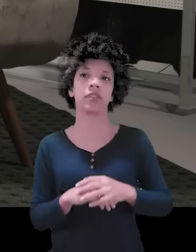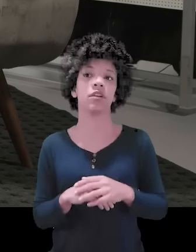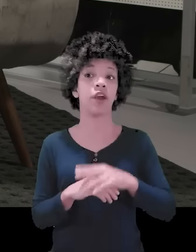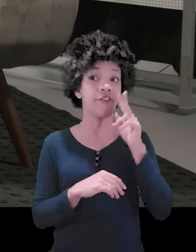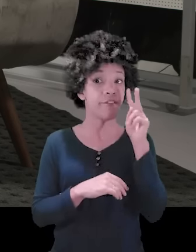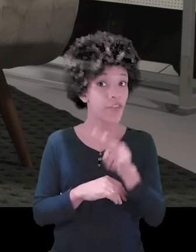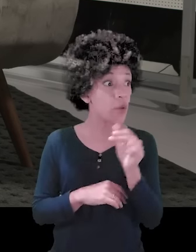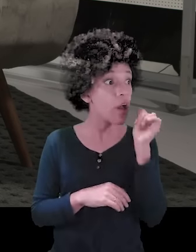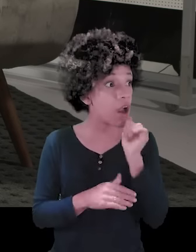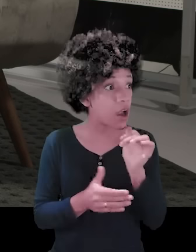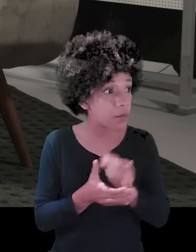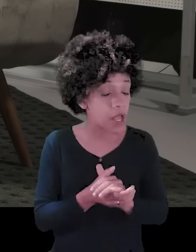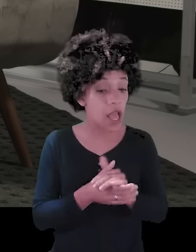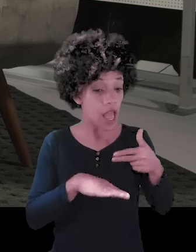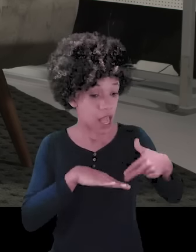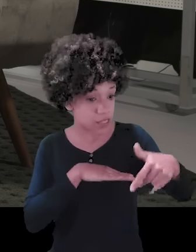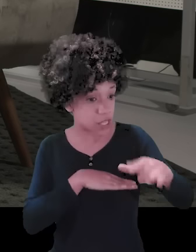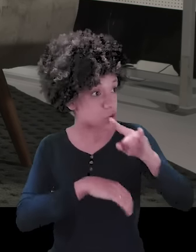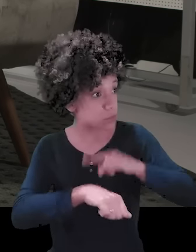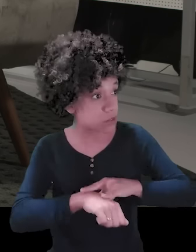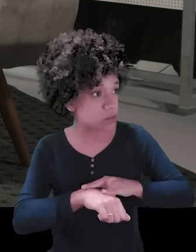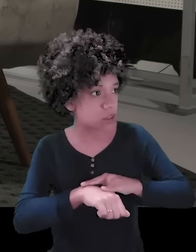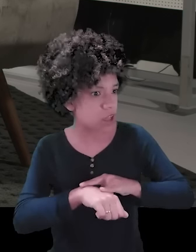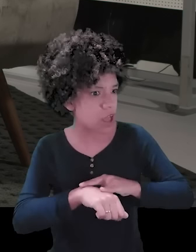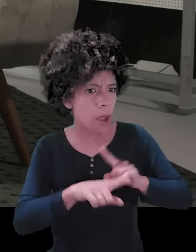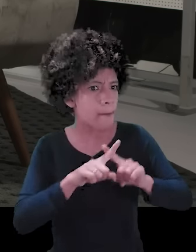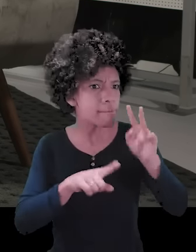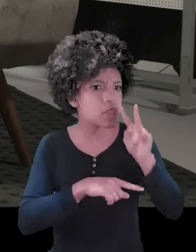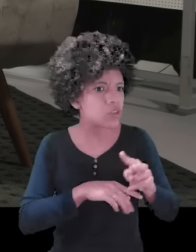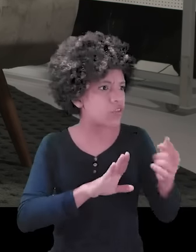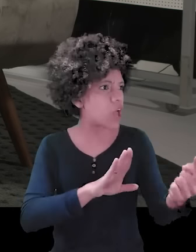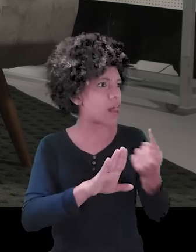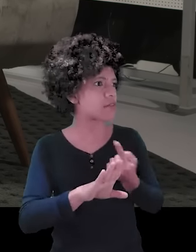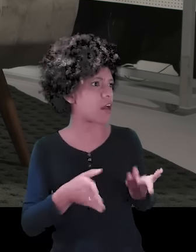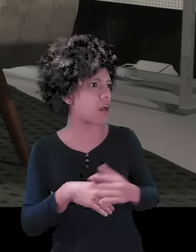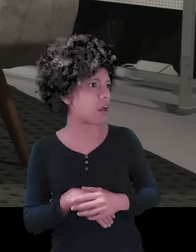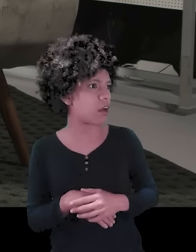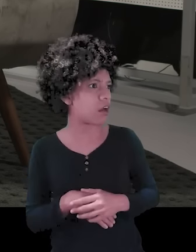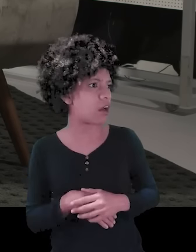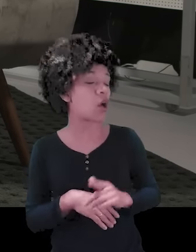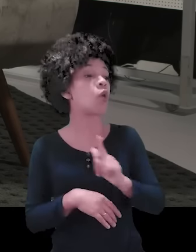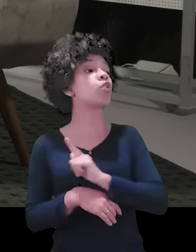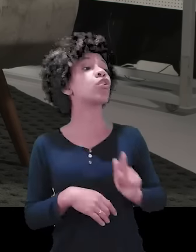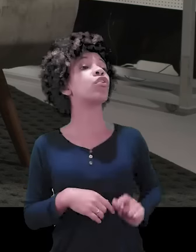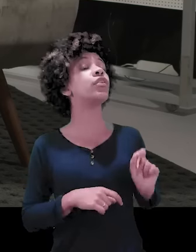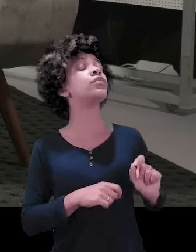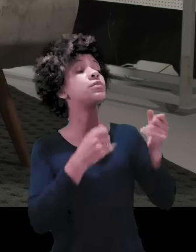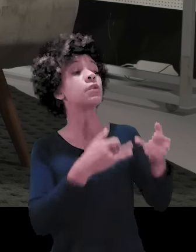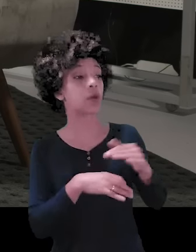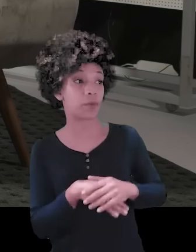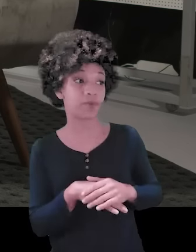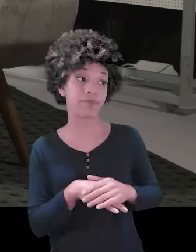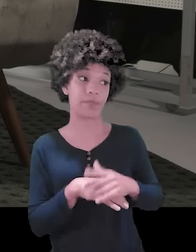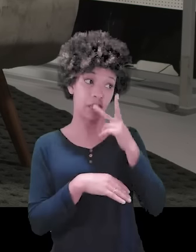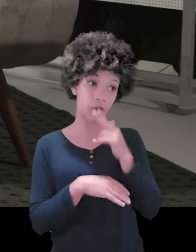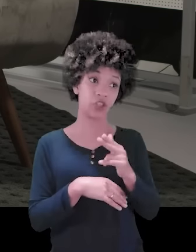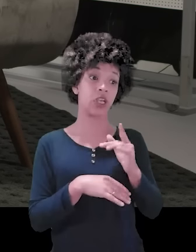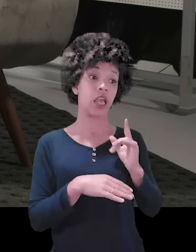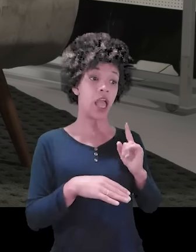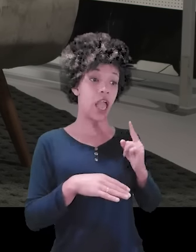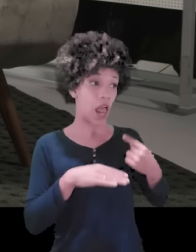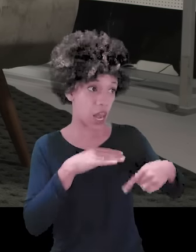viu ela entrando no banheiro e não vi ela ainda E aí o que o governo não falou para ele provavelmente